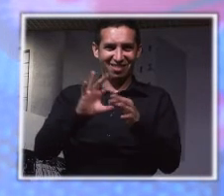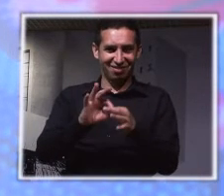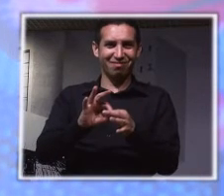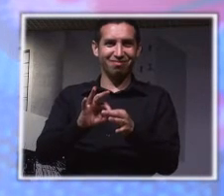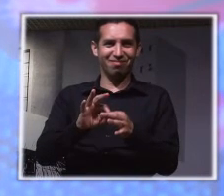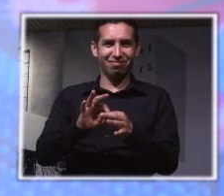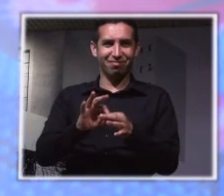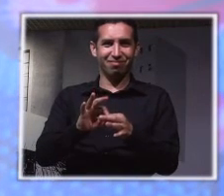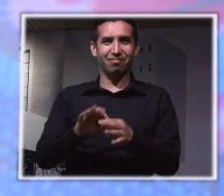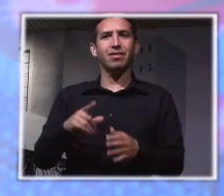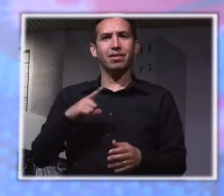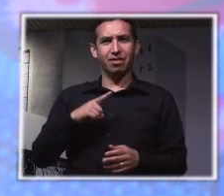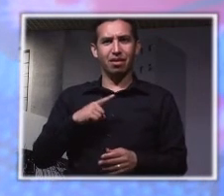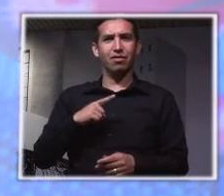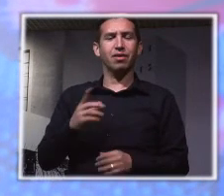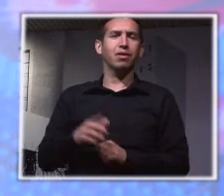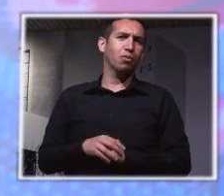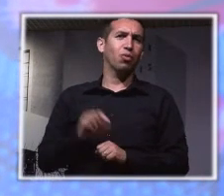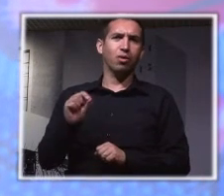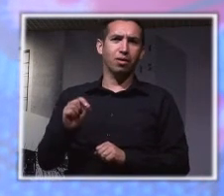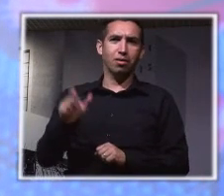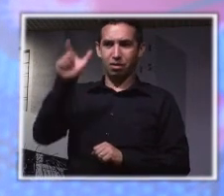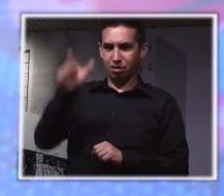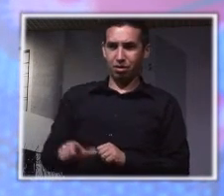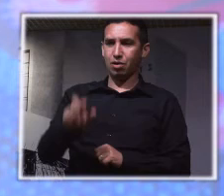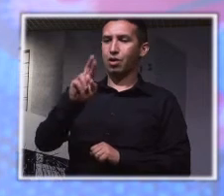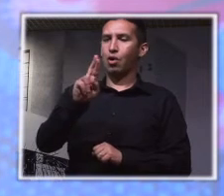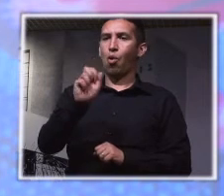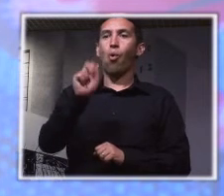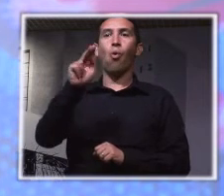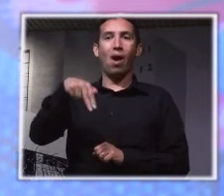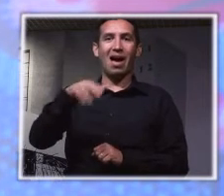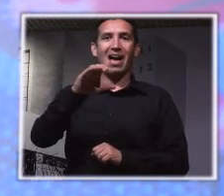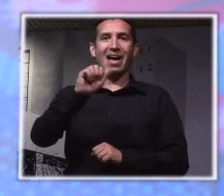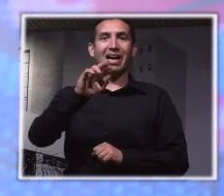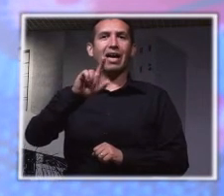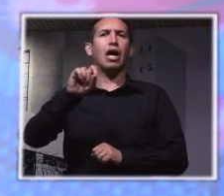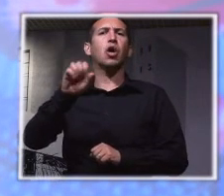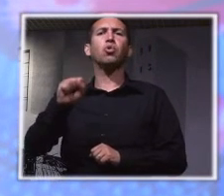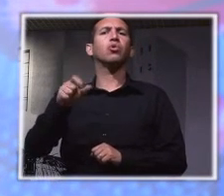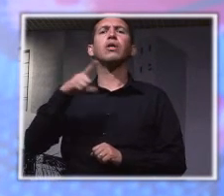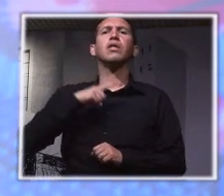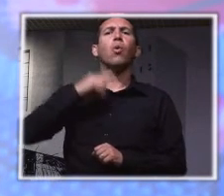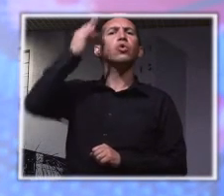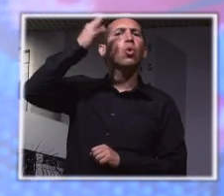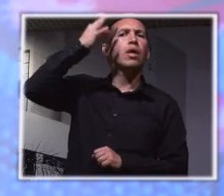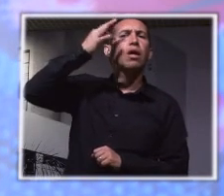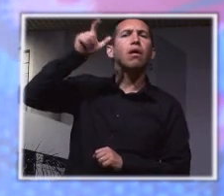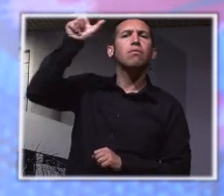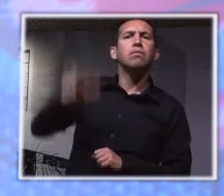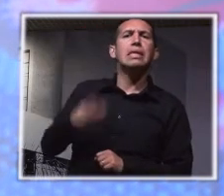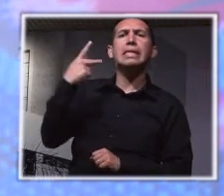brindada pelo nosso querido mestre Juan Carlos Vezula, é uma abordagem que não se